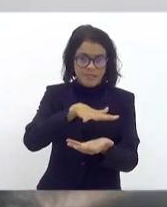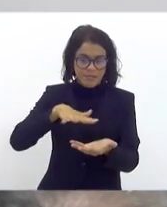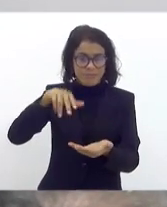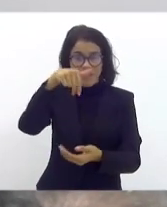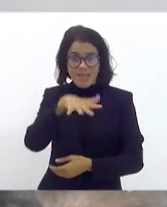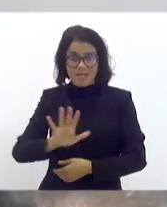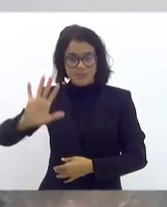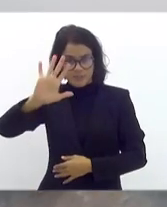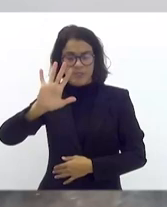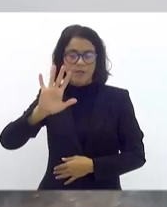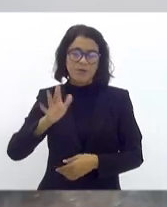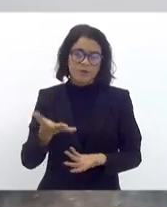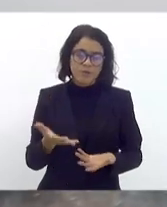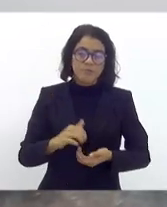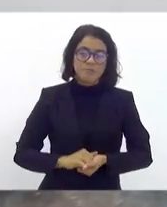nacional.